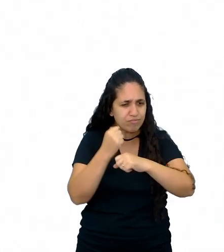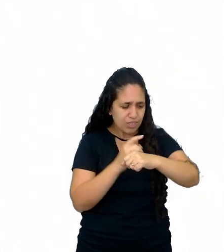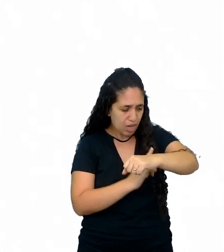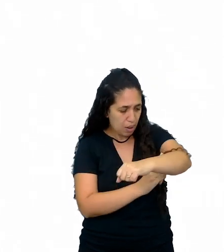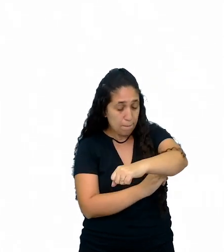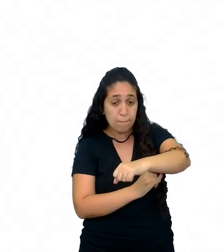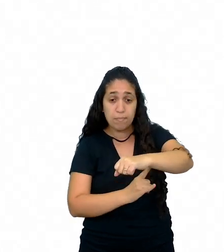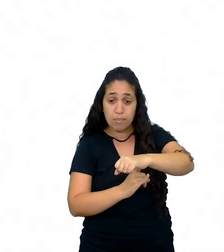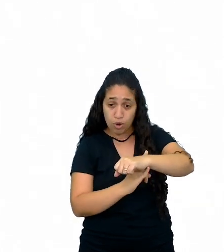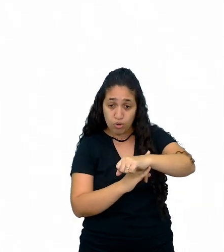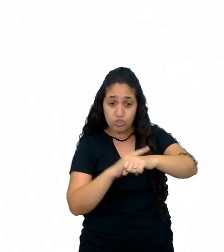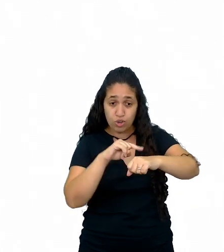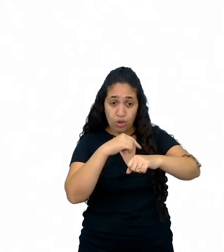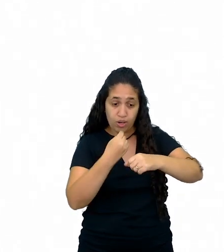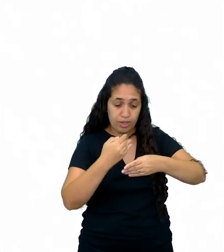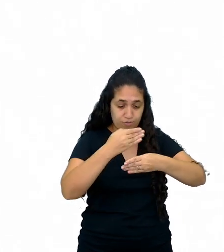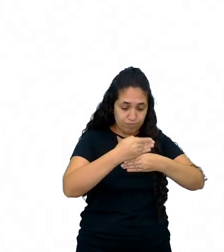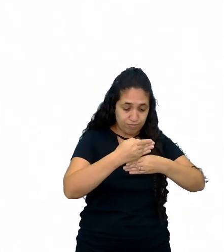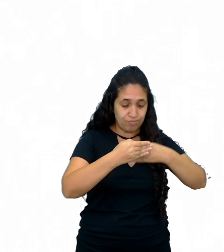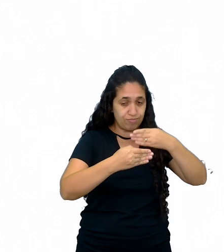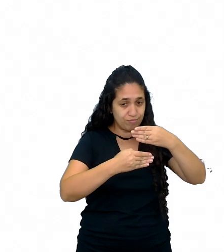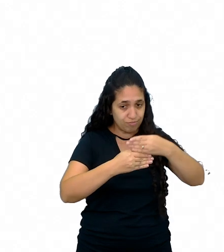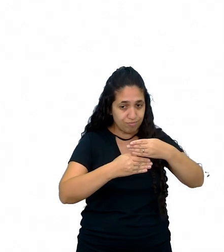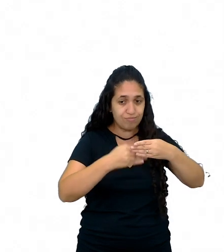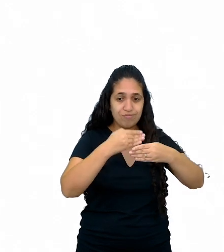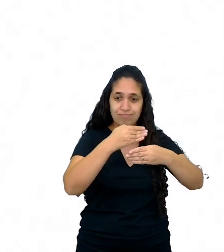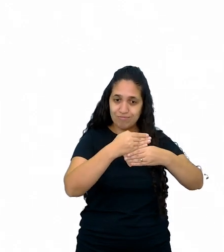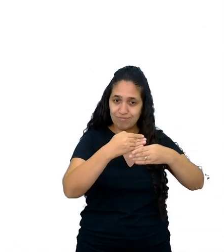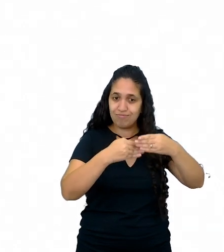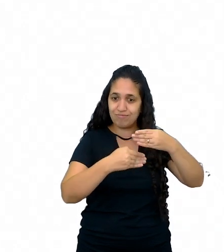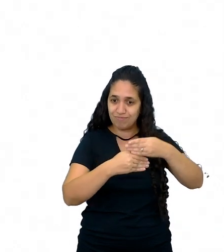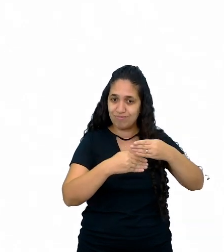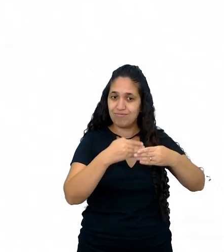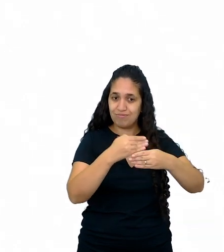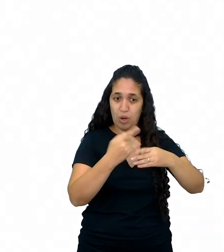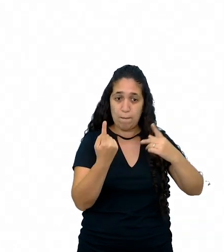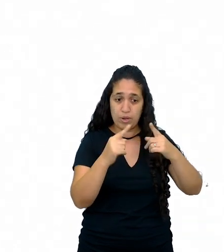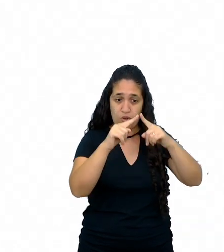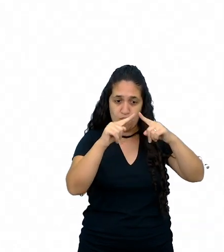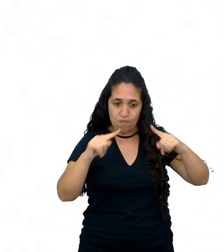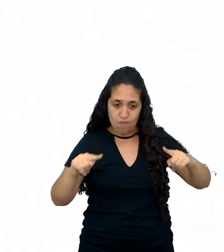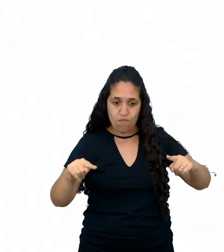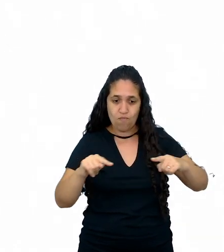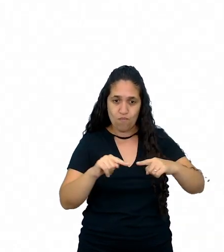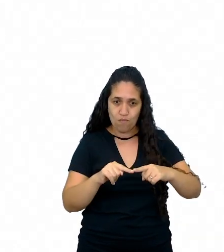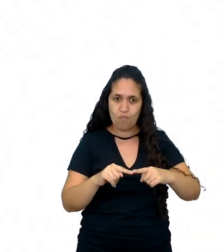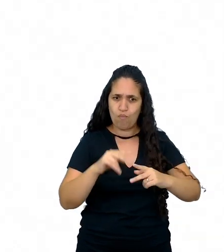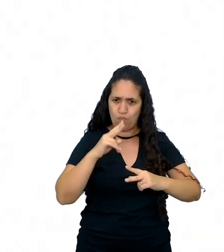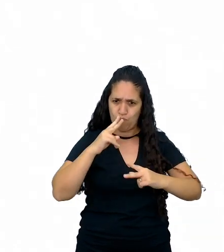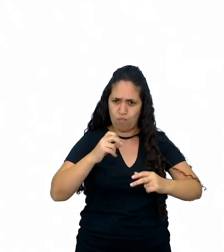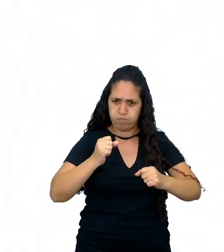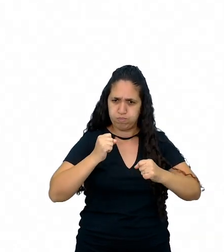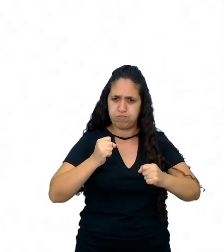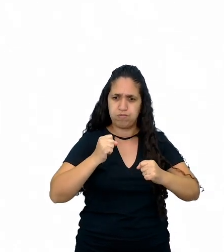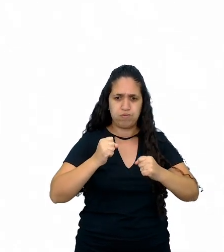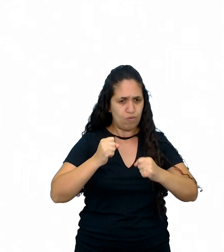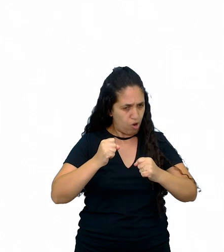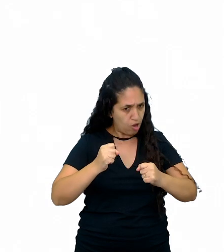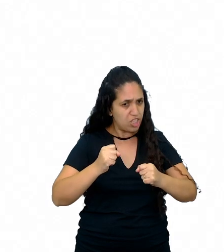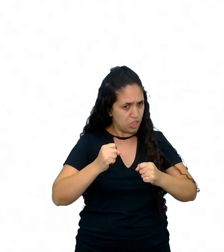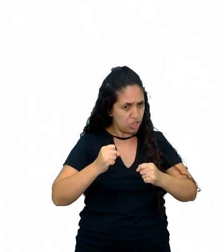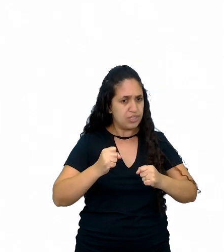eles colocavam os tijolos em cima e mostrava que a rigidez do triângulo era bacana, né, que ela